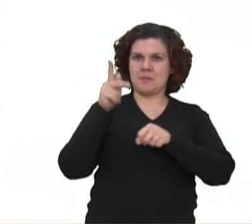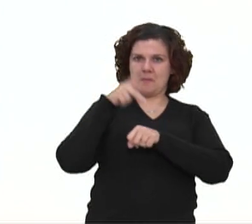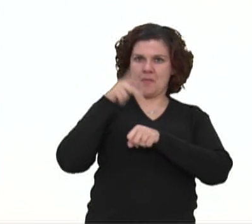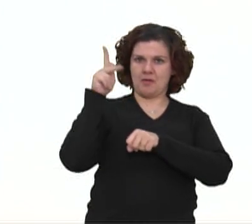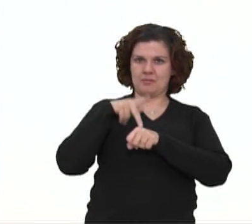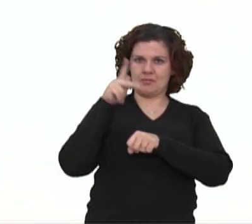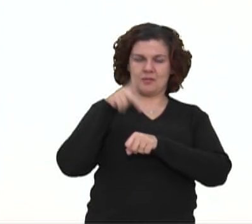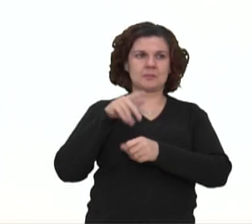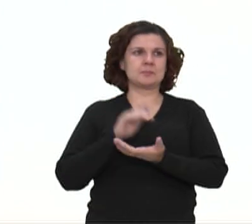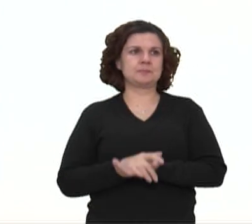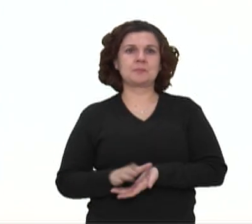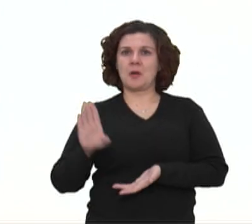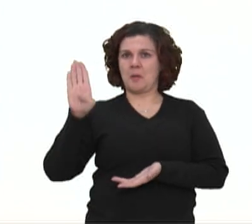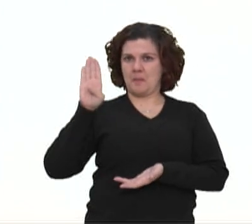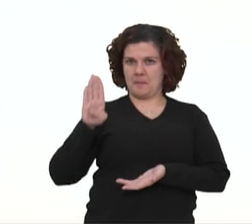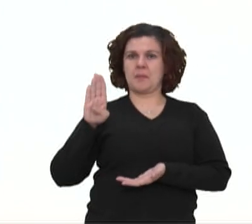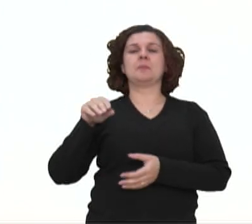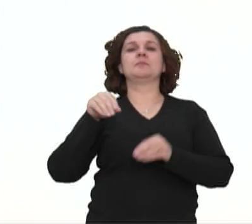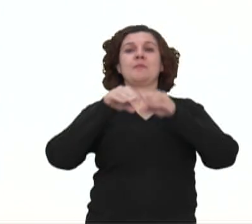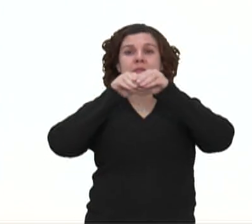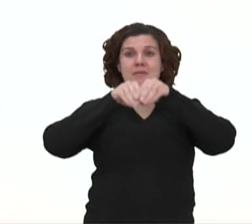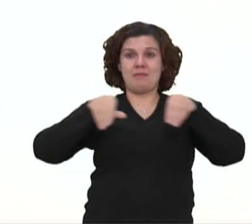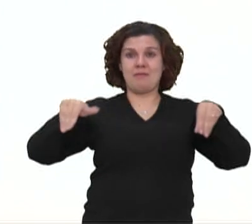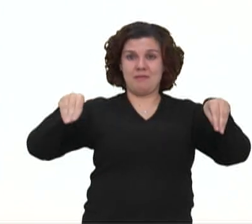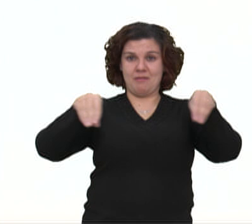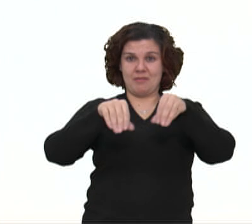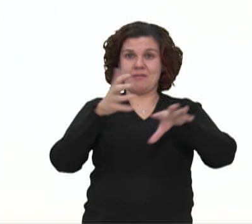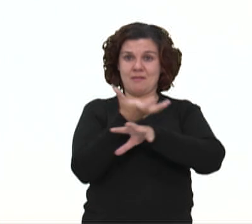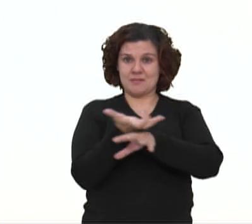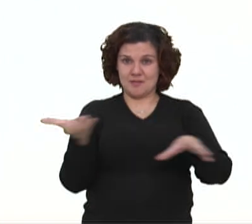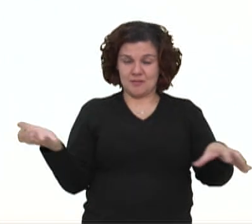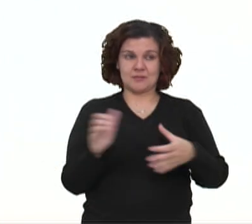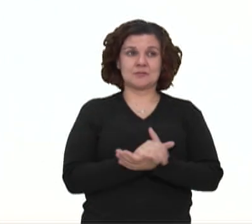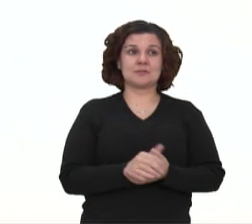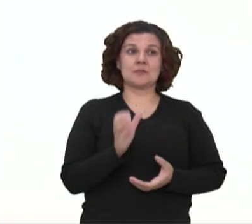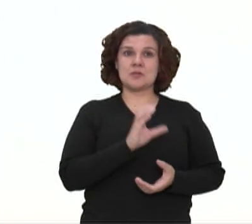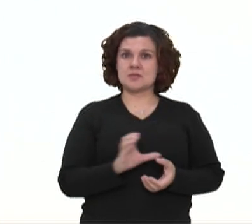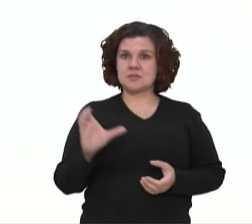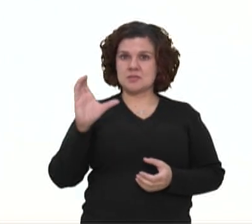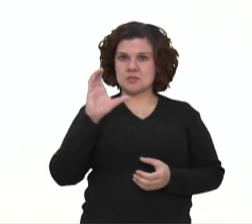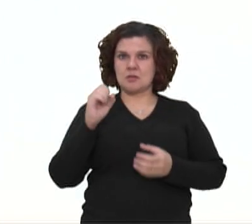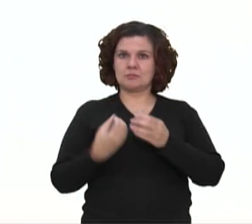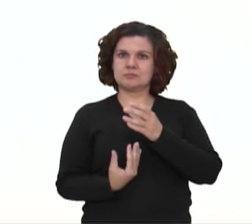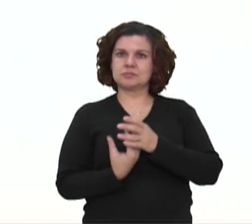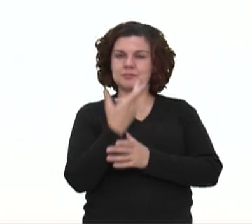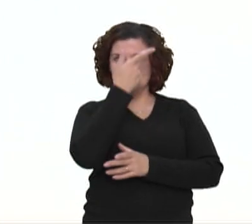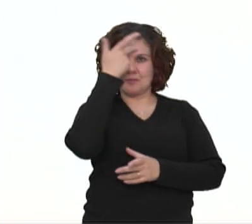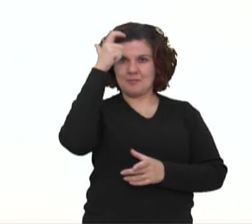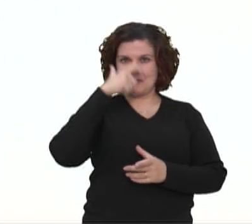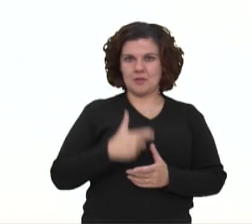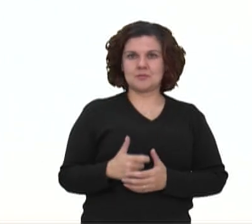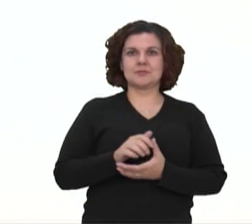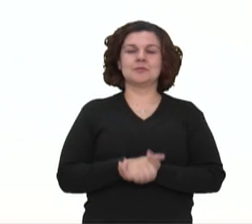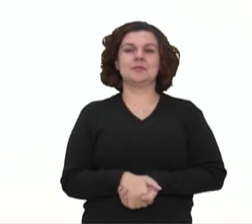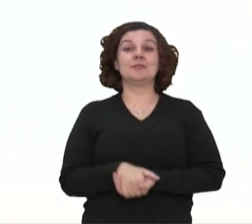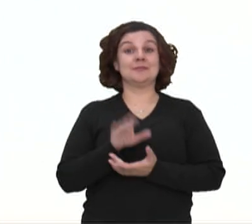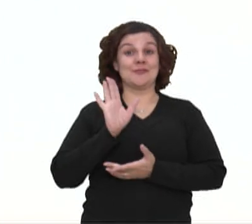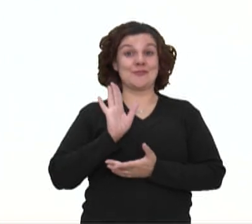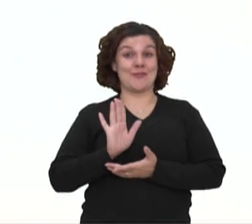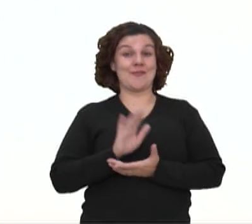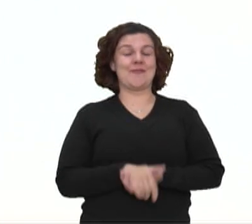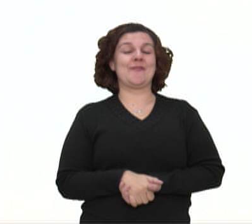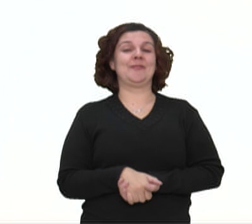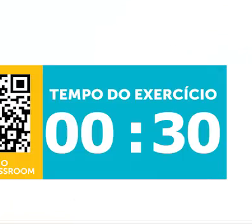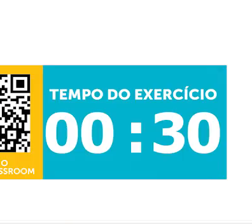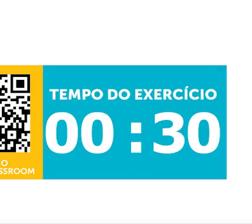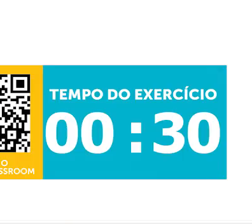B, formação dos desertos, letra C, formação do ser humano. Dá uma olhadinha e a gente já volta.